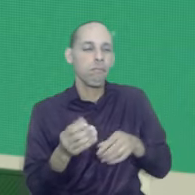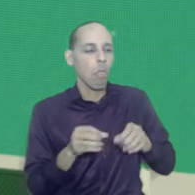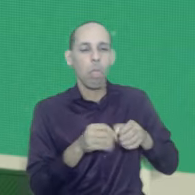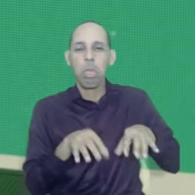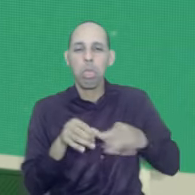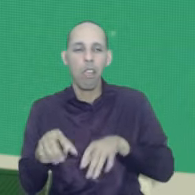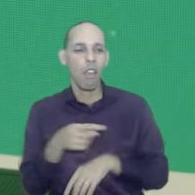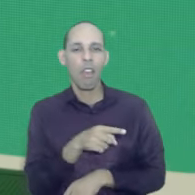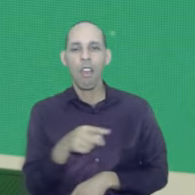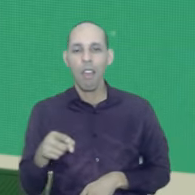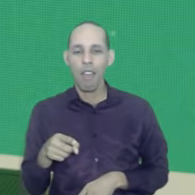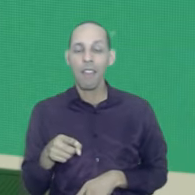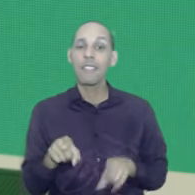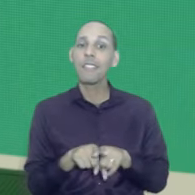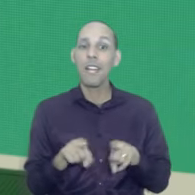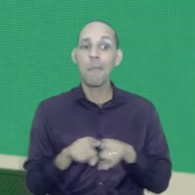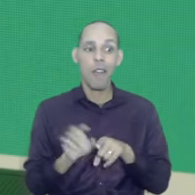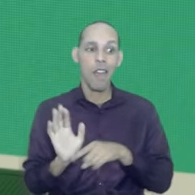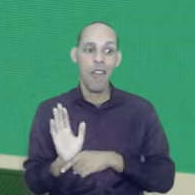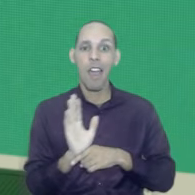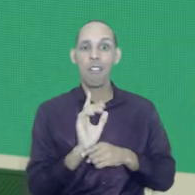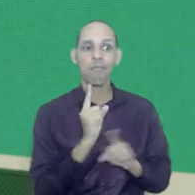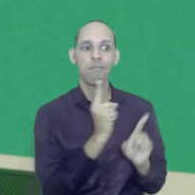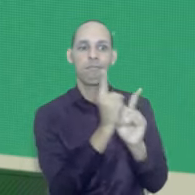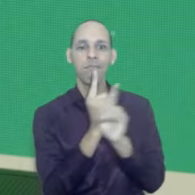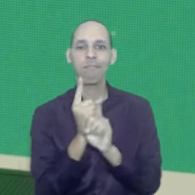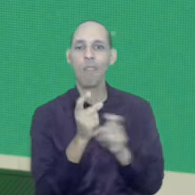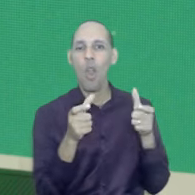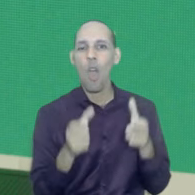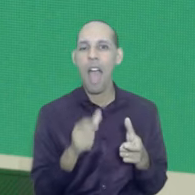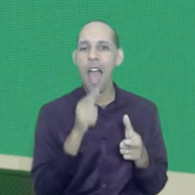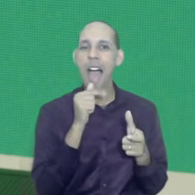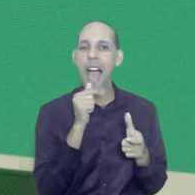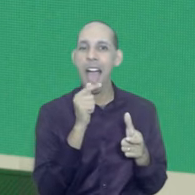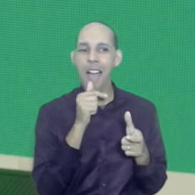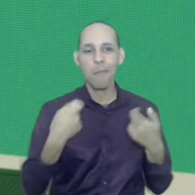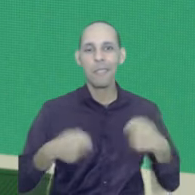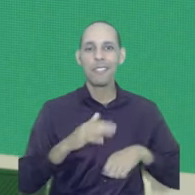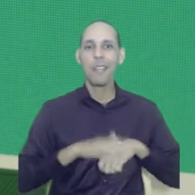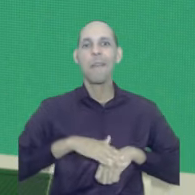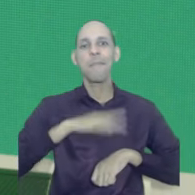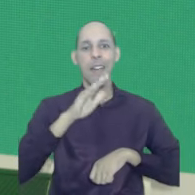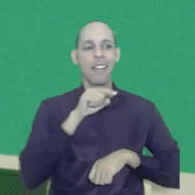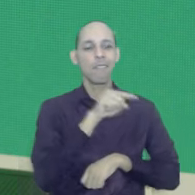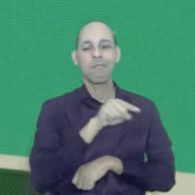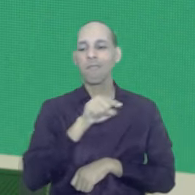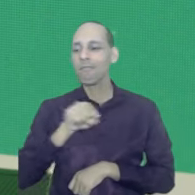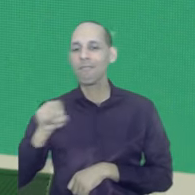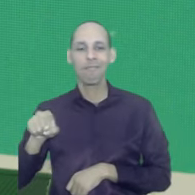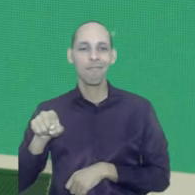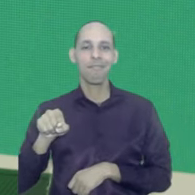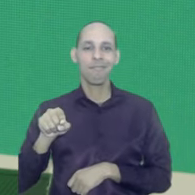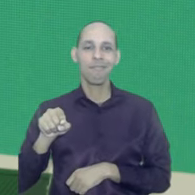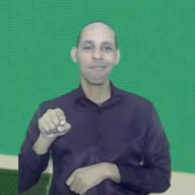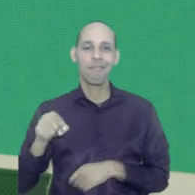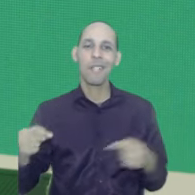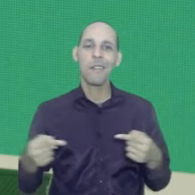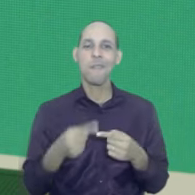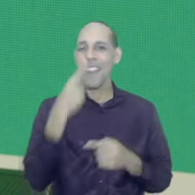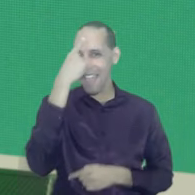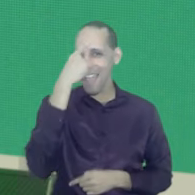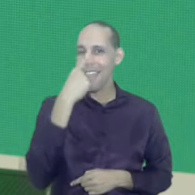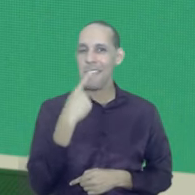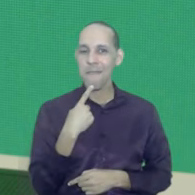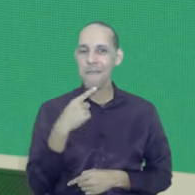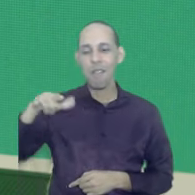com essa parte da irrigação né identificando aí qual é a necessidade real de irrigação com o com a a imagem com a